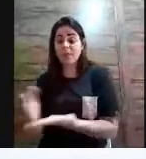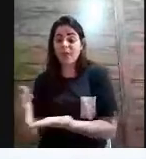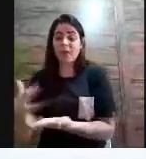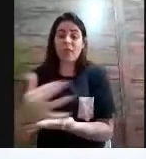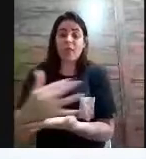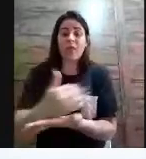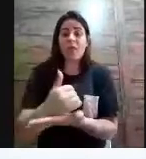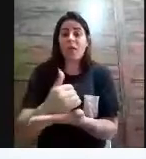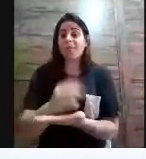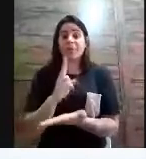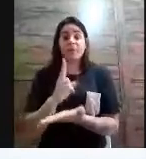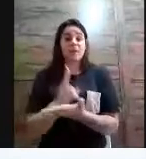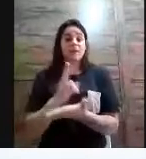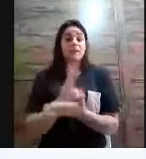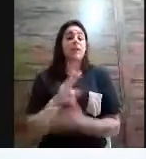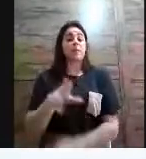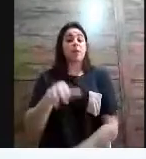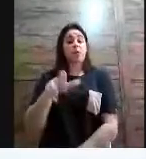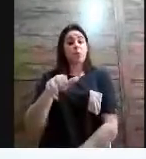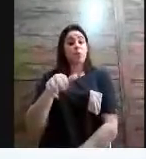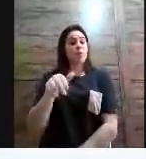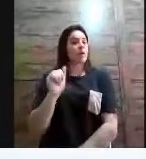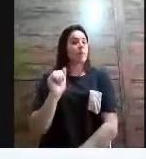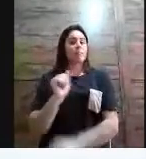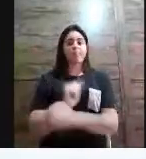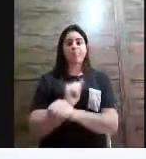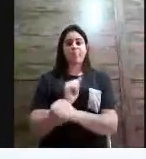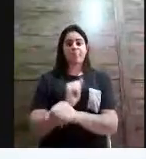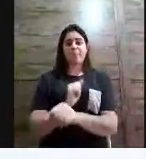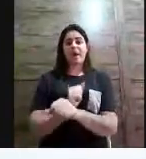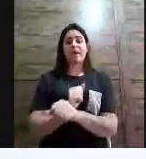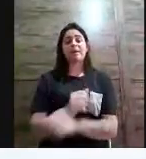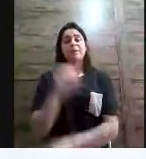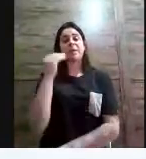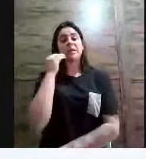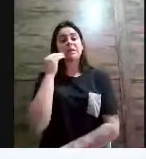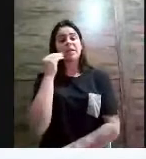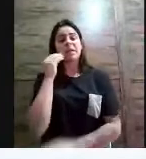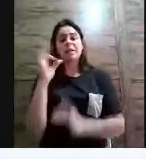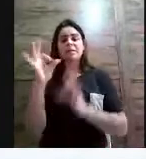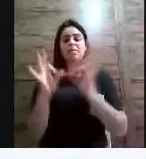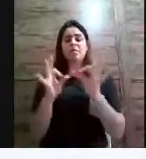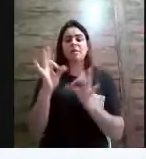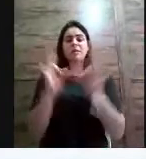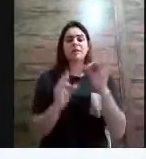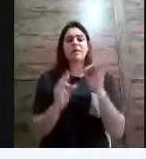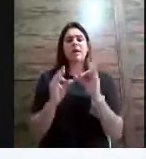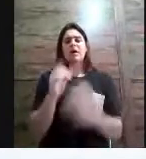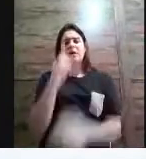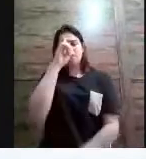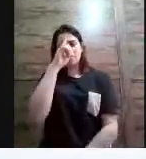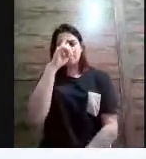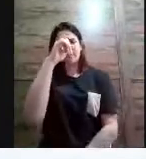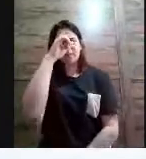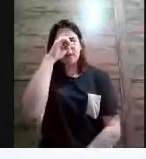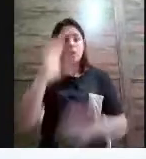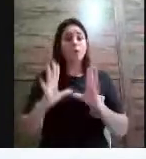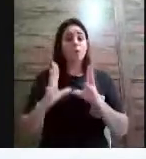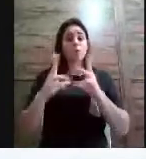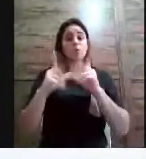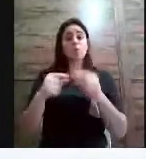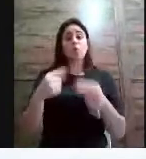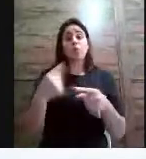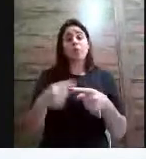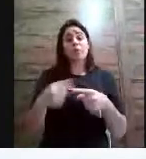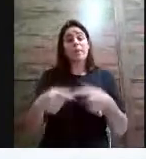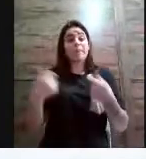dos casos, regular os leitos, né, havendo a necessidade, porque a necessidade, vamos dizer